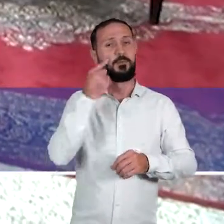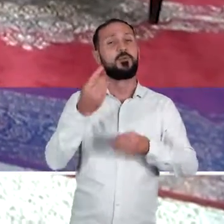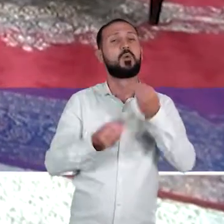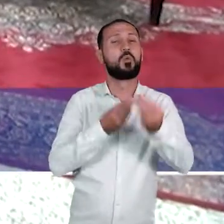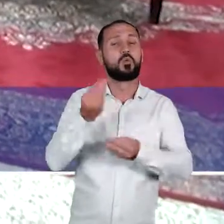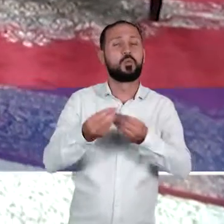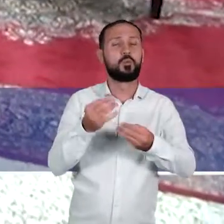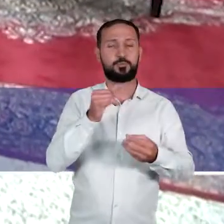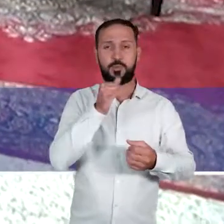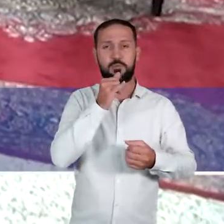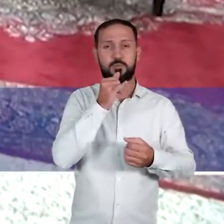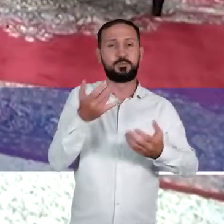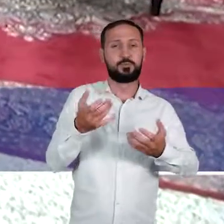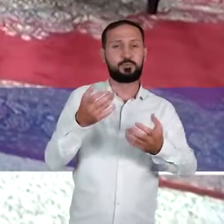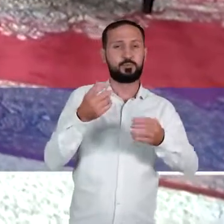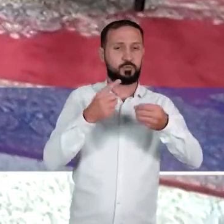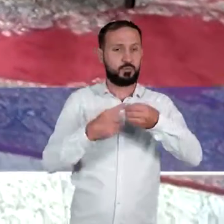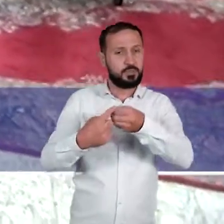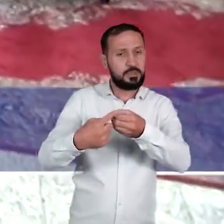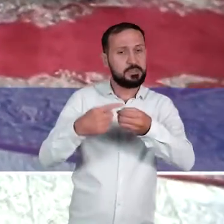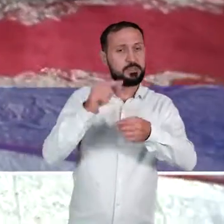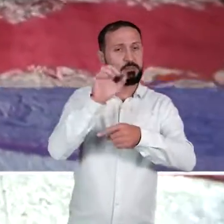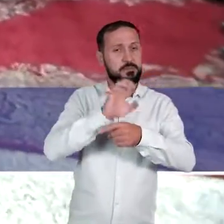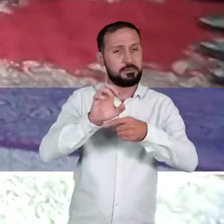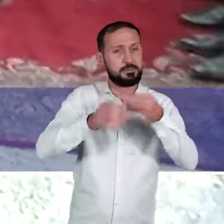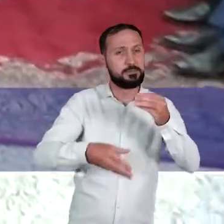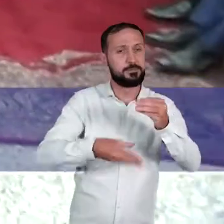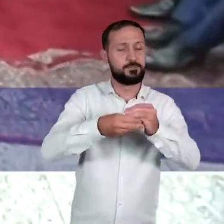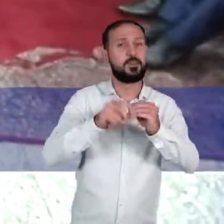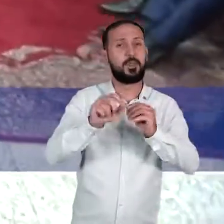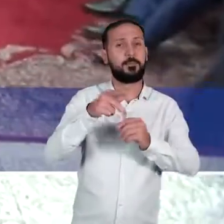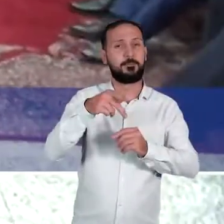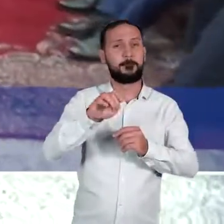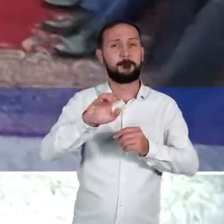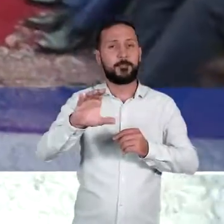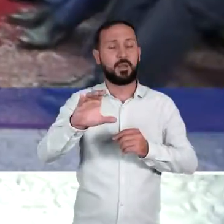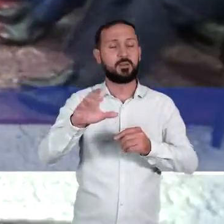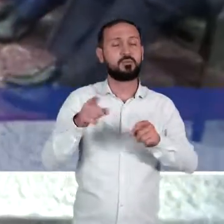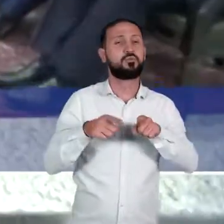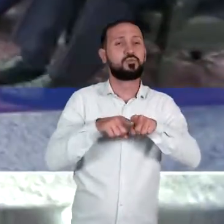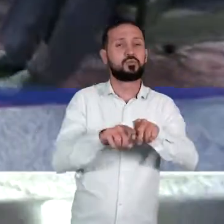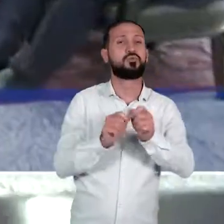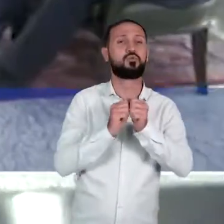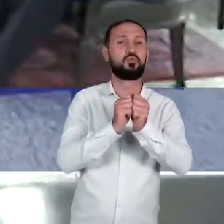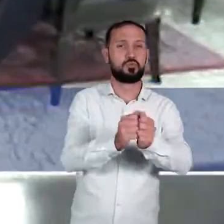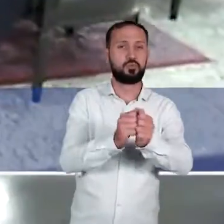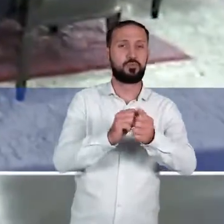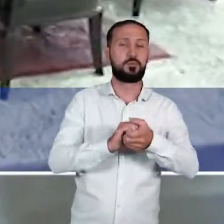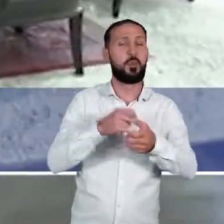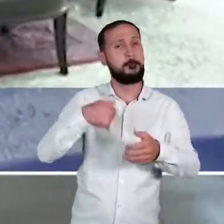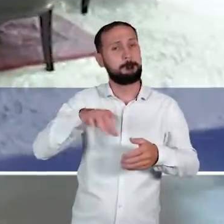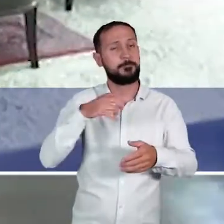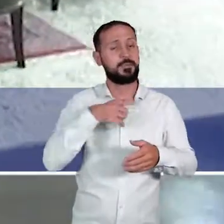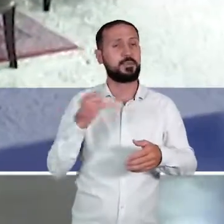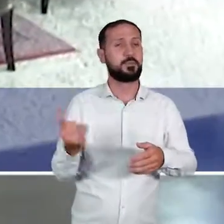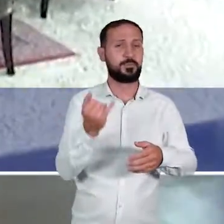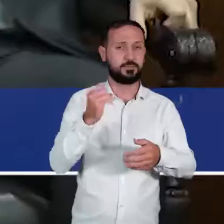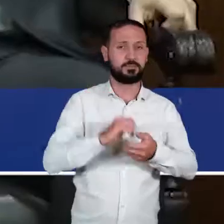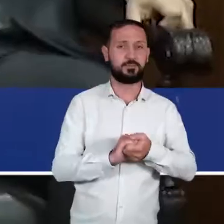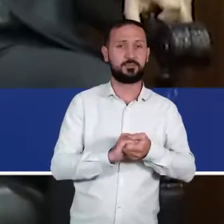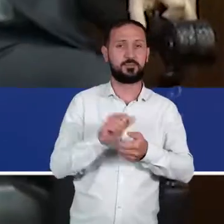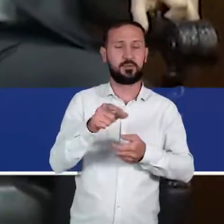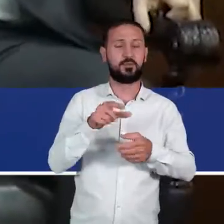e municípios na reforma da Previdência. É a chamada PEC paralela, que tramita em conjunto com a PEC principal da